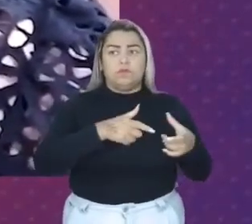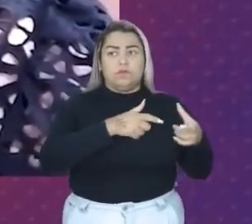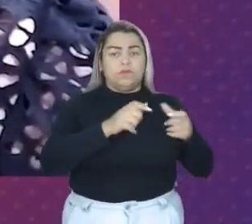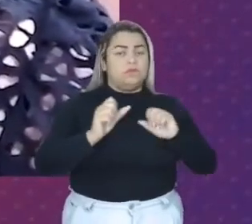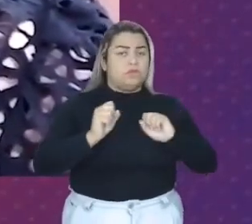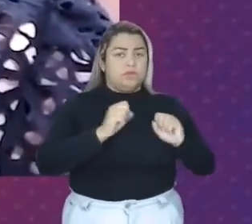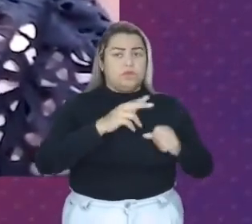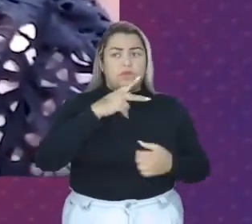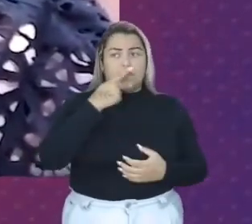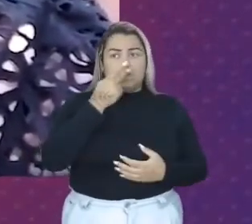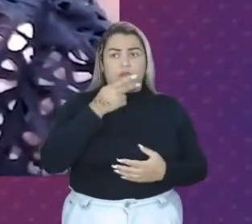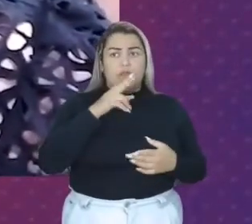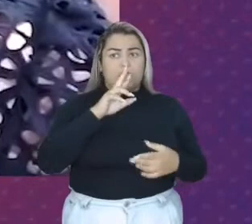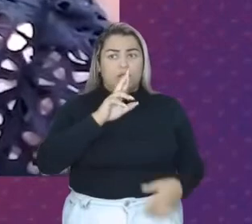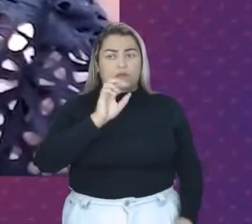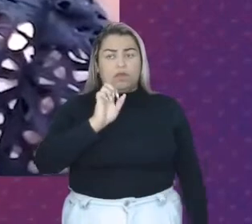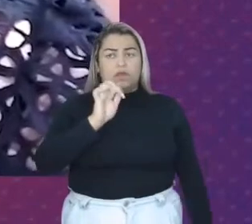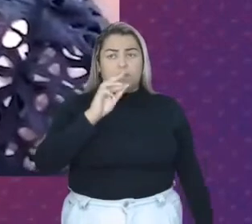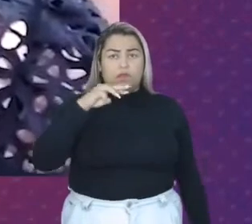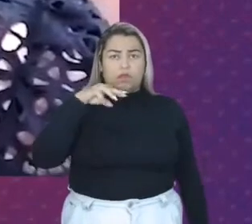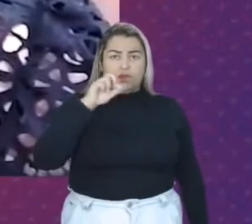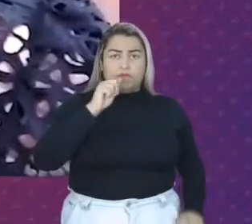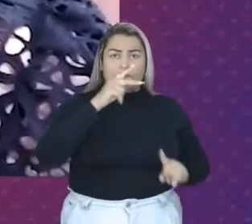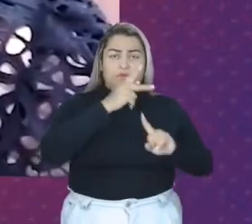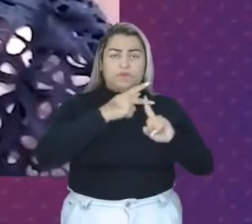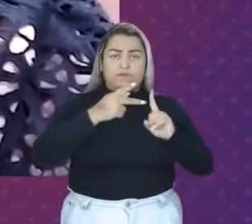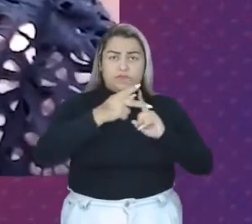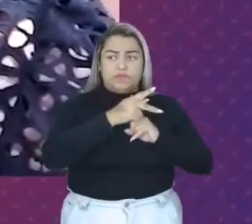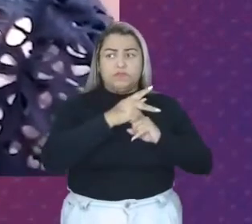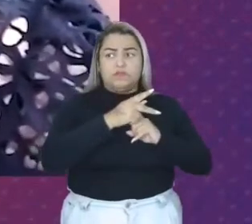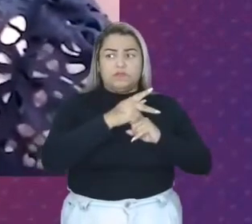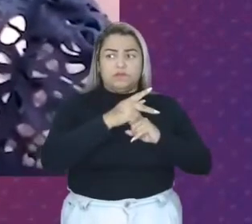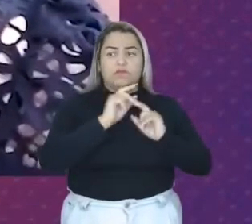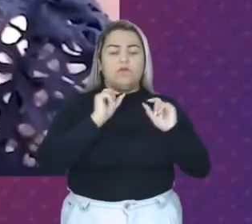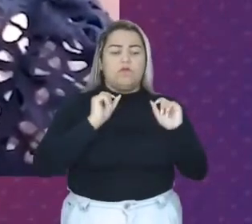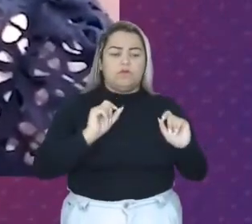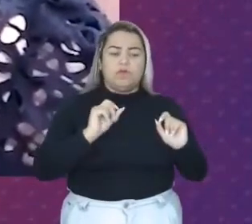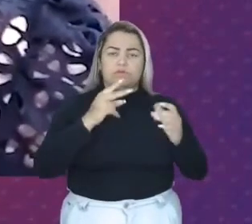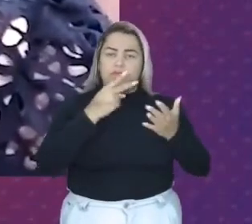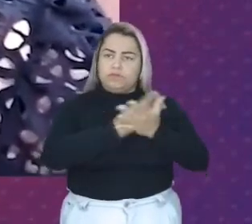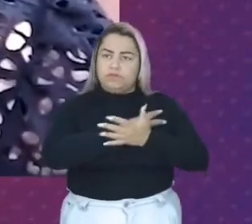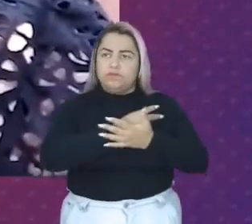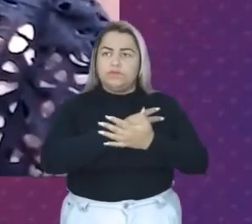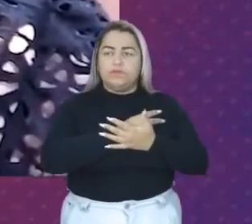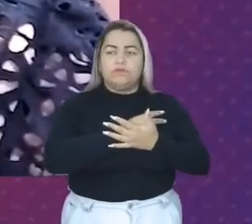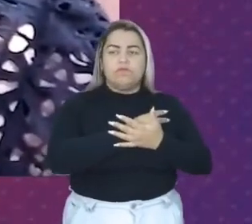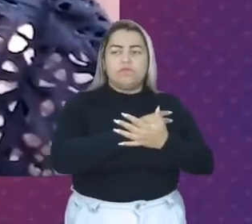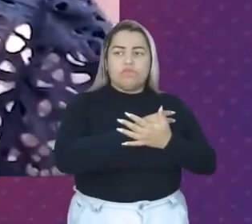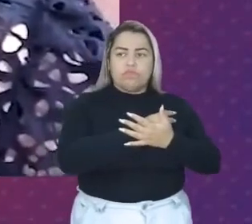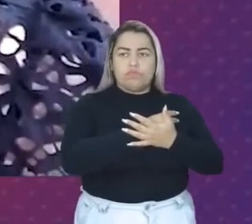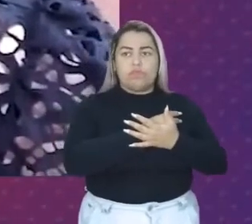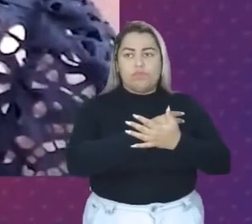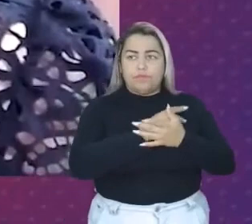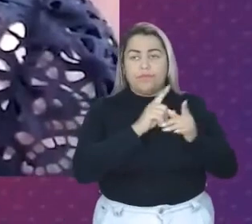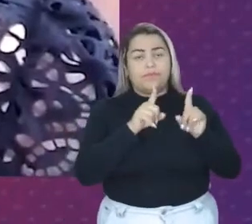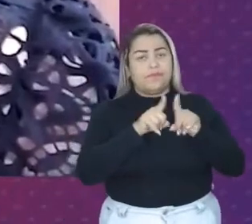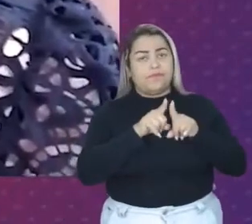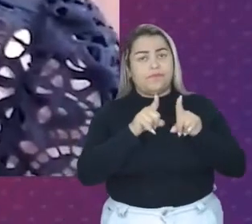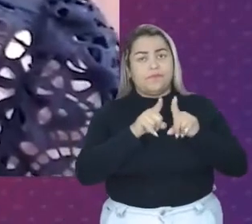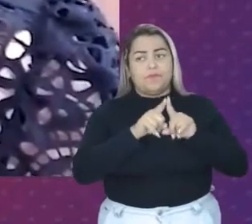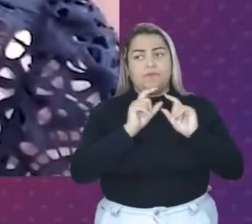dizer. A reforma da Previdência, o que ela causou? Muita gente perde a perspectiva